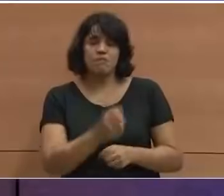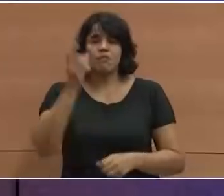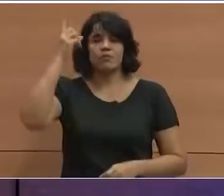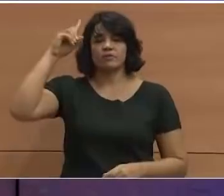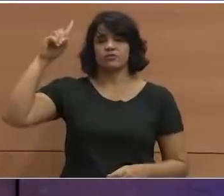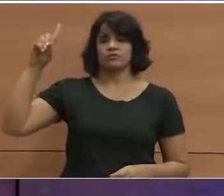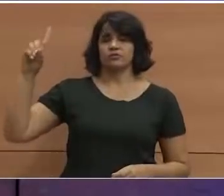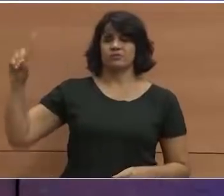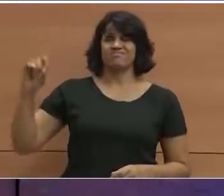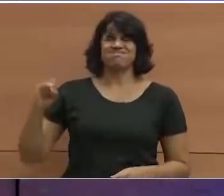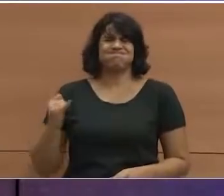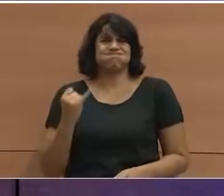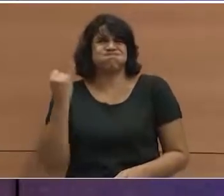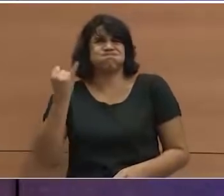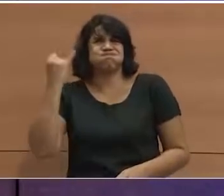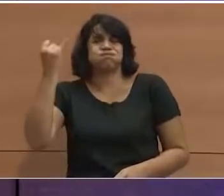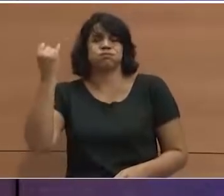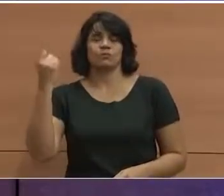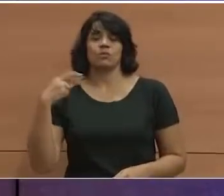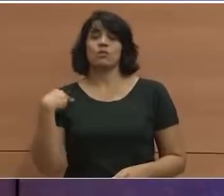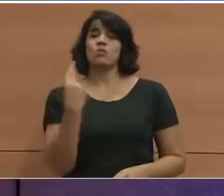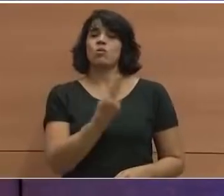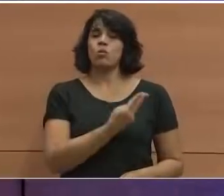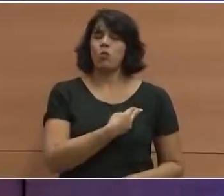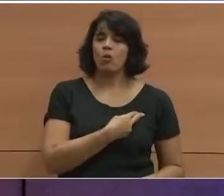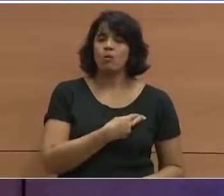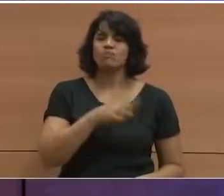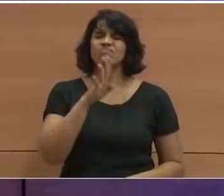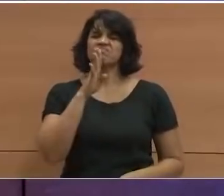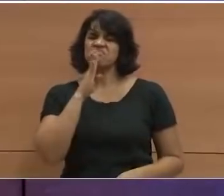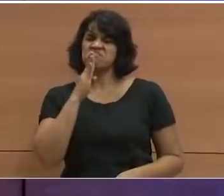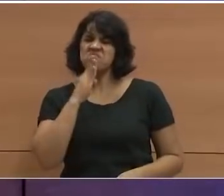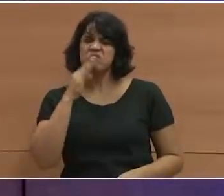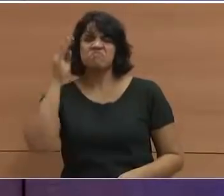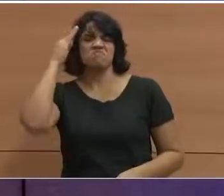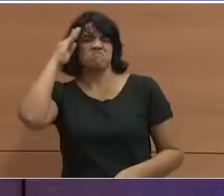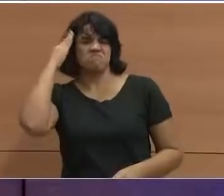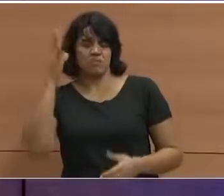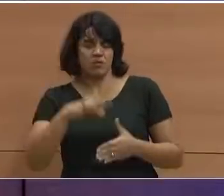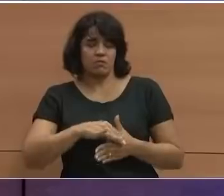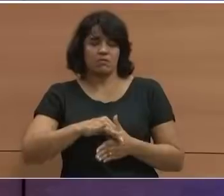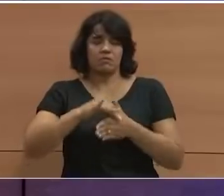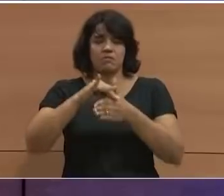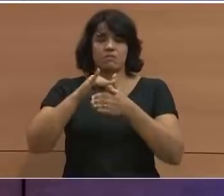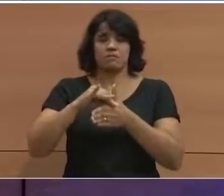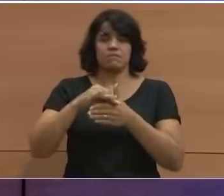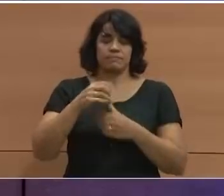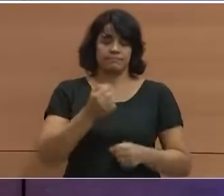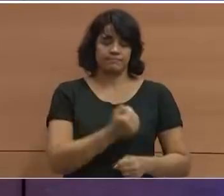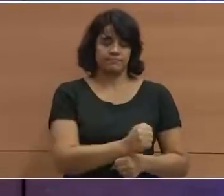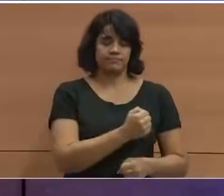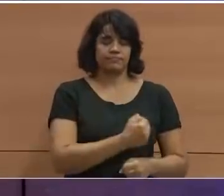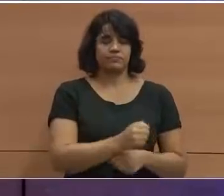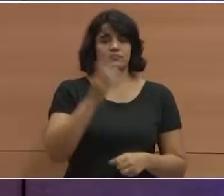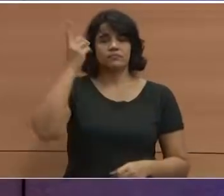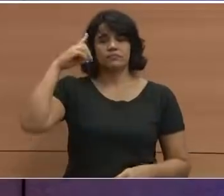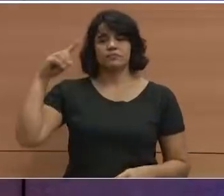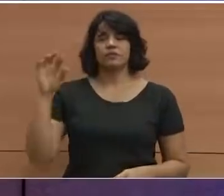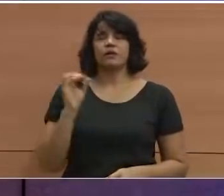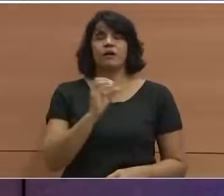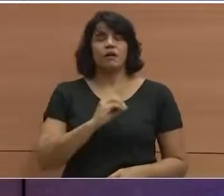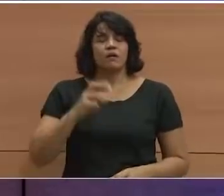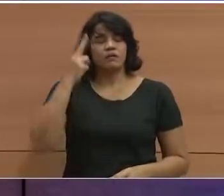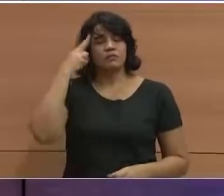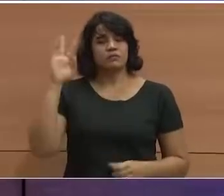gente reconhecer a liderança na obra, tá? Ó Senhor Jesus, onde eu estou?